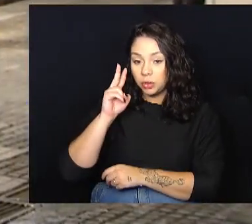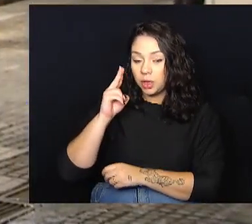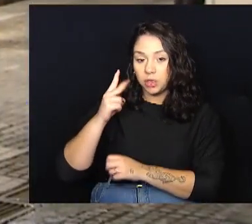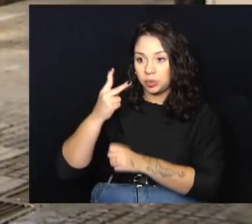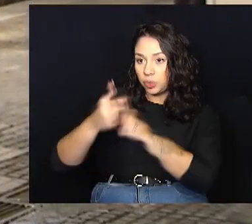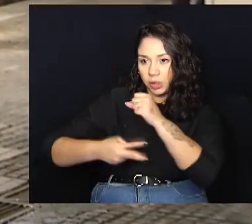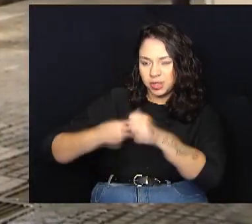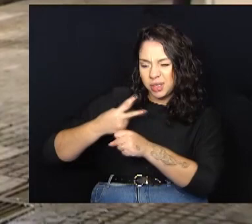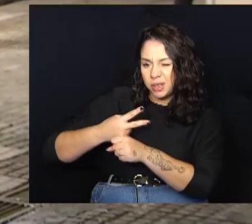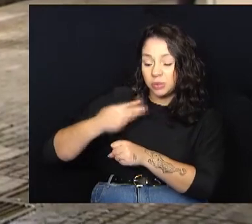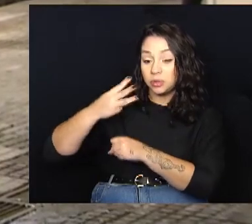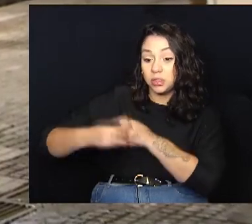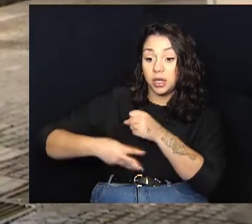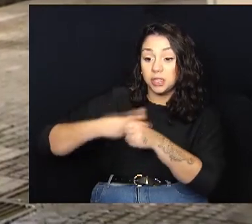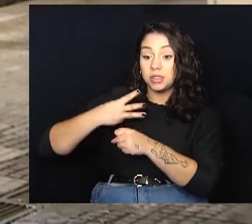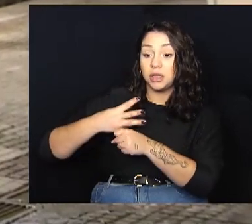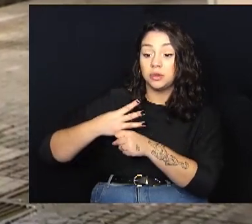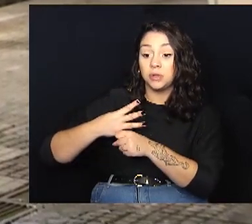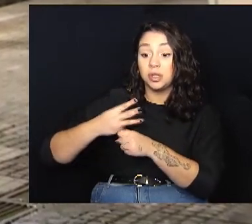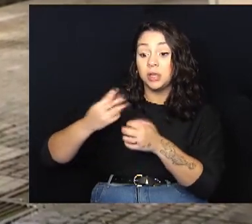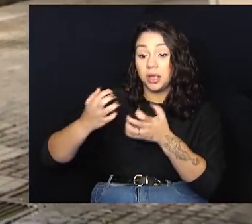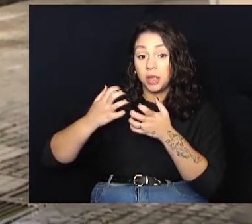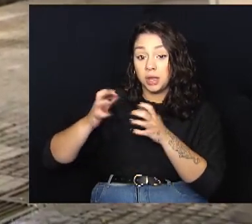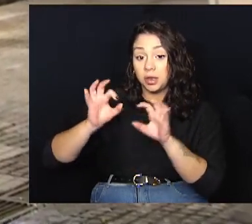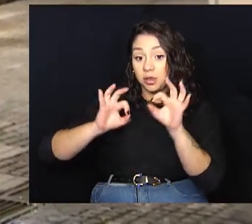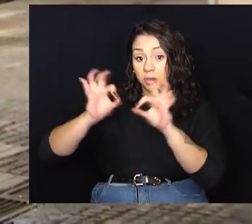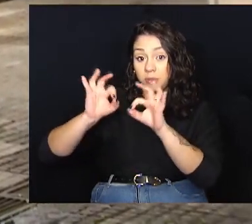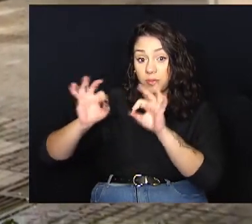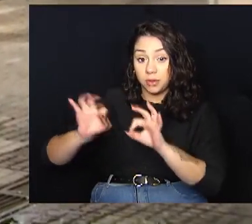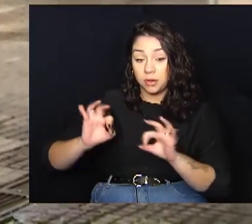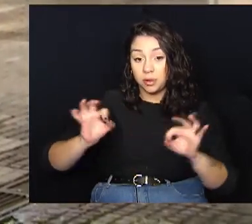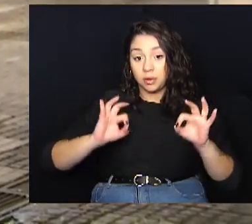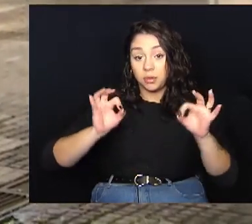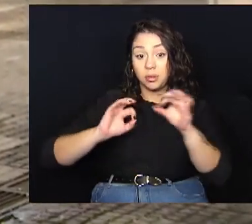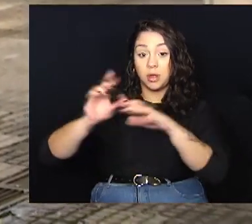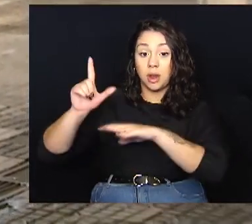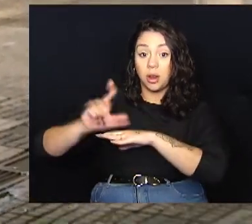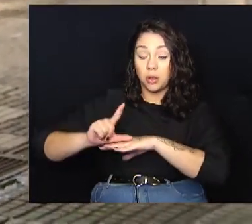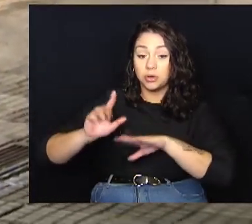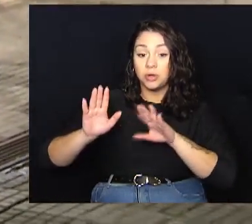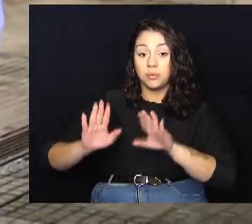gostaríamos de ter feito uma repaginada na nossa loja mas